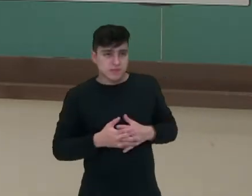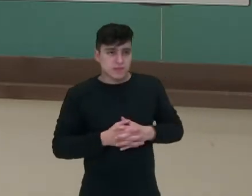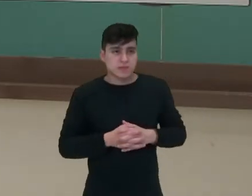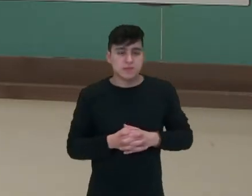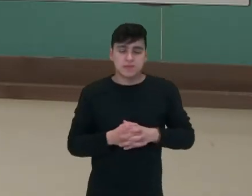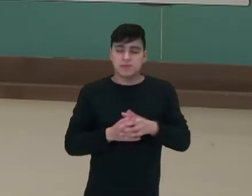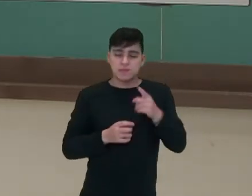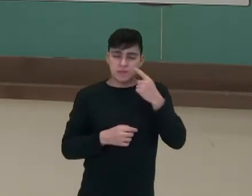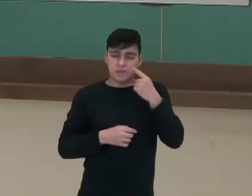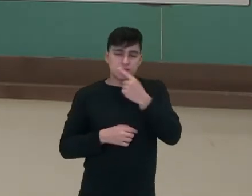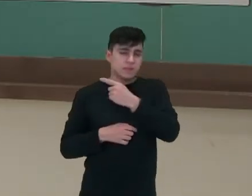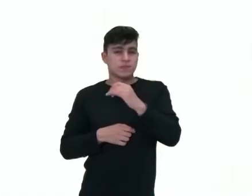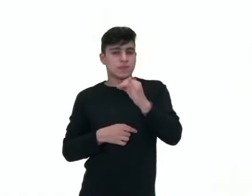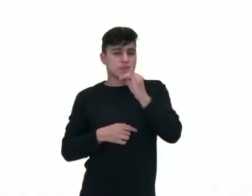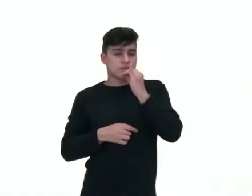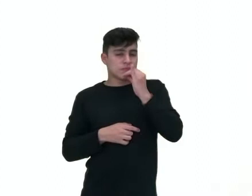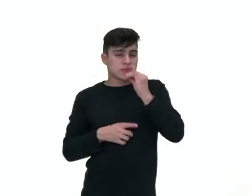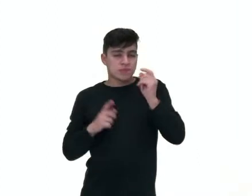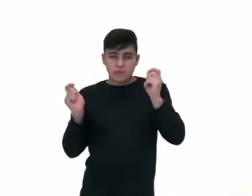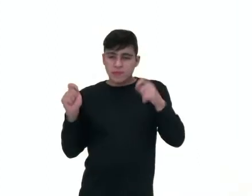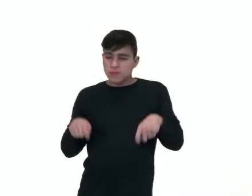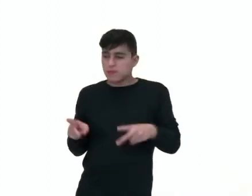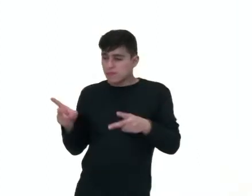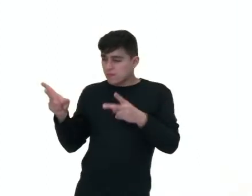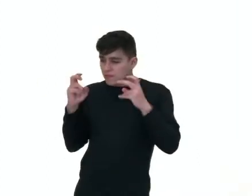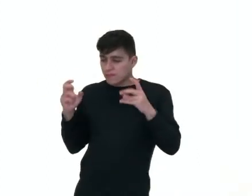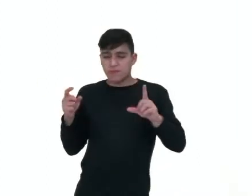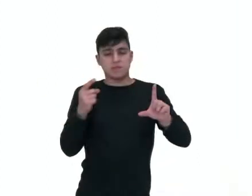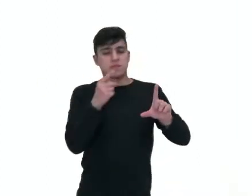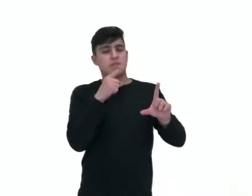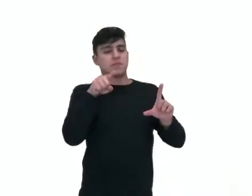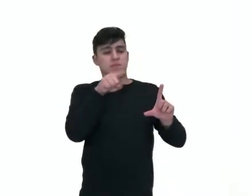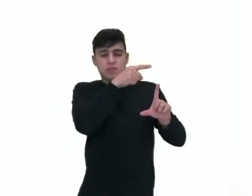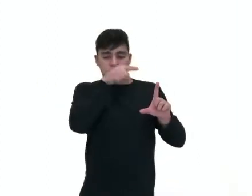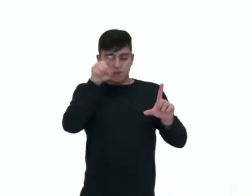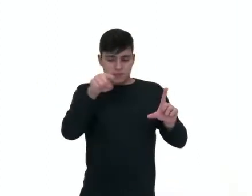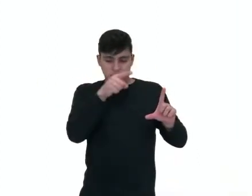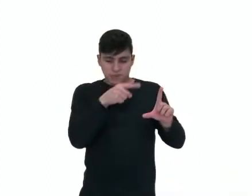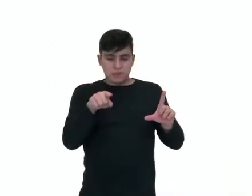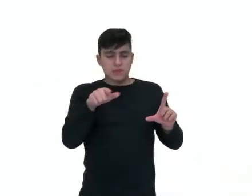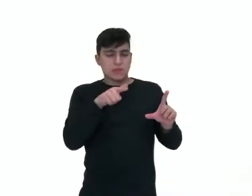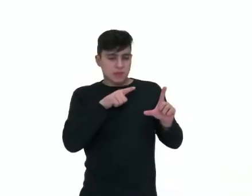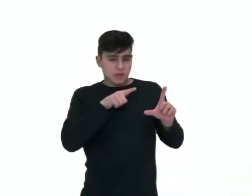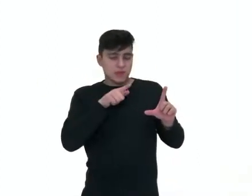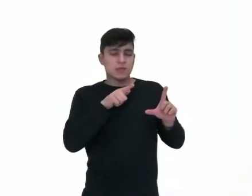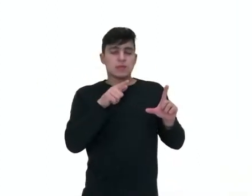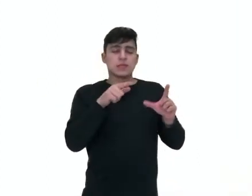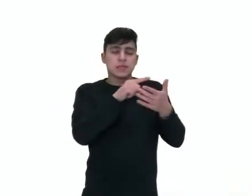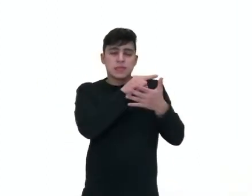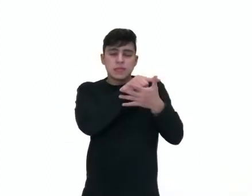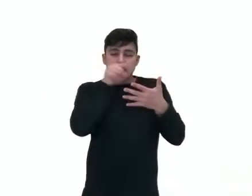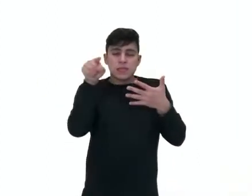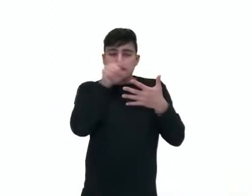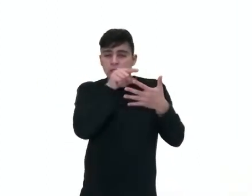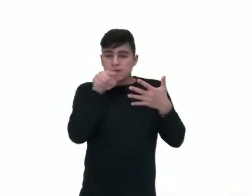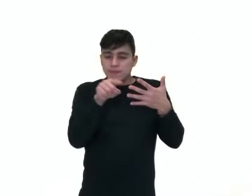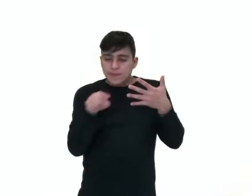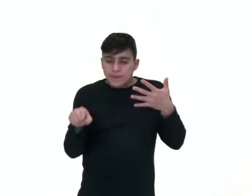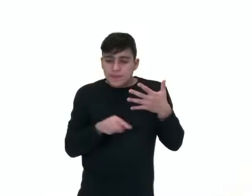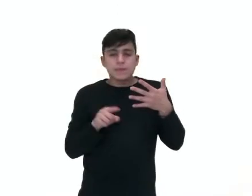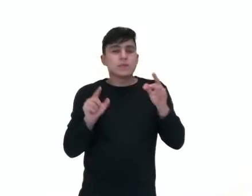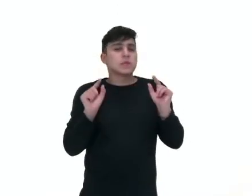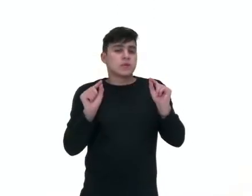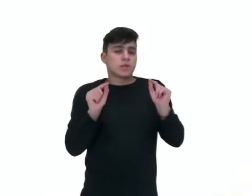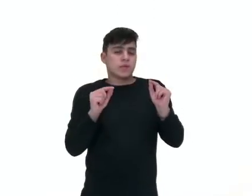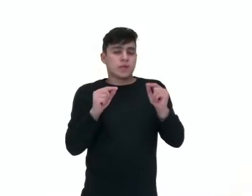Observe o exemplo a seguir, né, onde é possível perceber as notas musicais, né, elas estão distribuídas em cinco linhas, né, como a professora falou